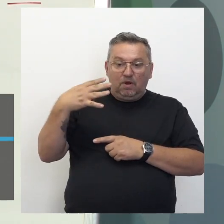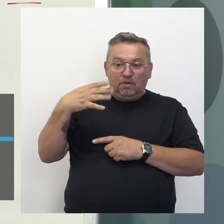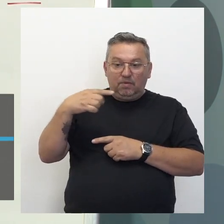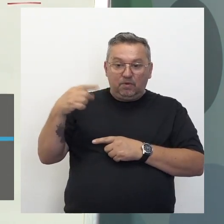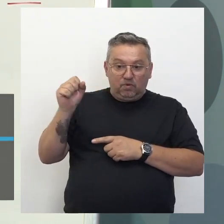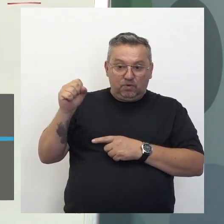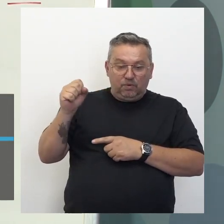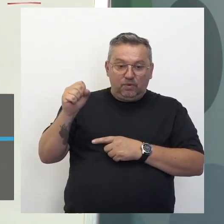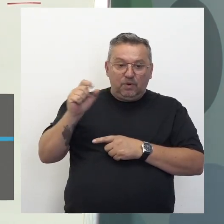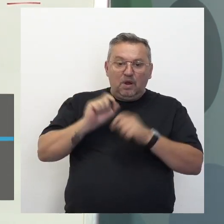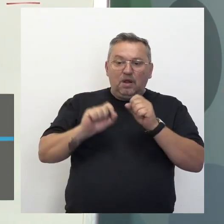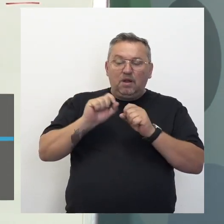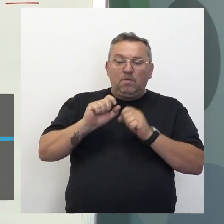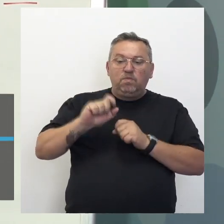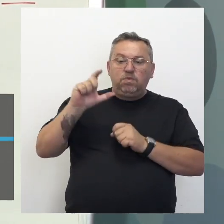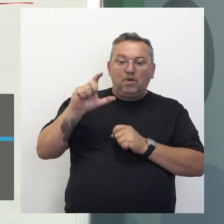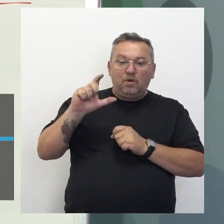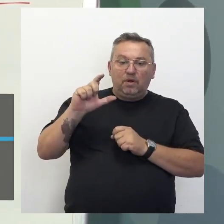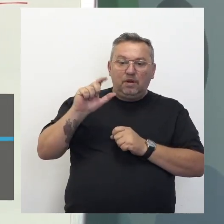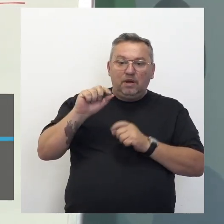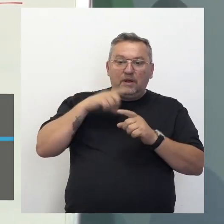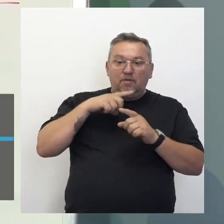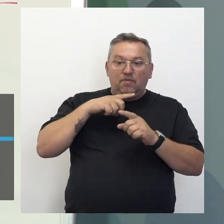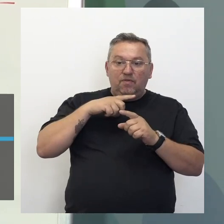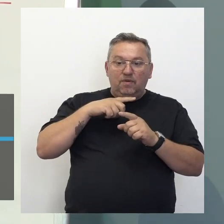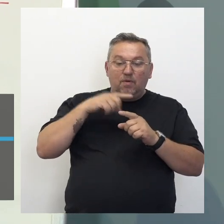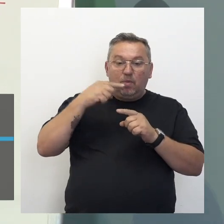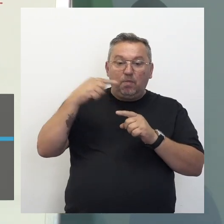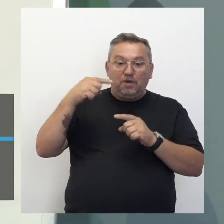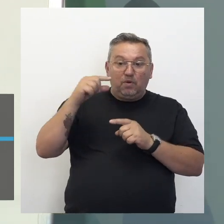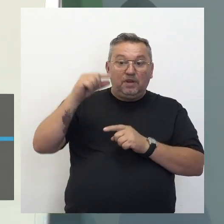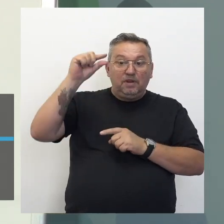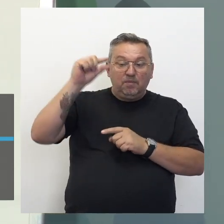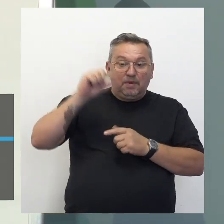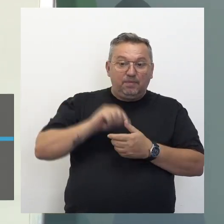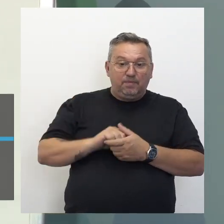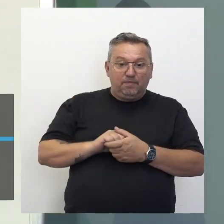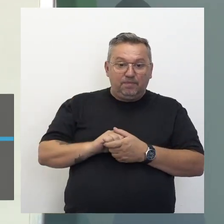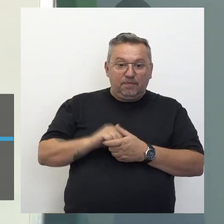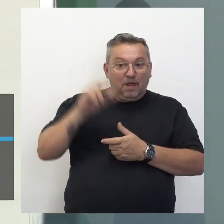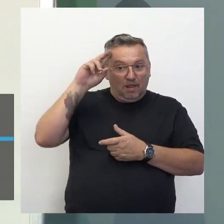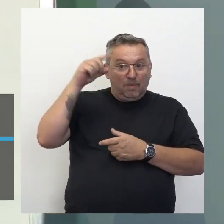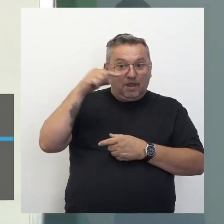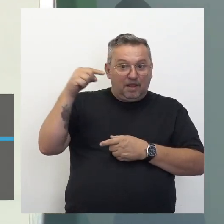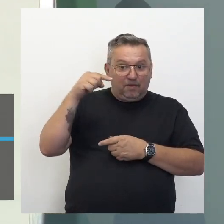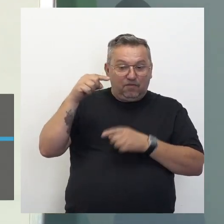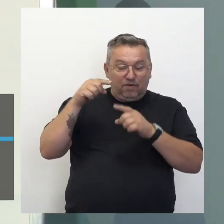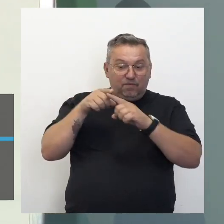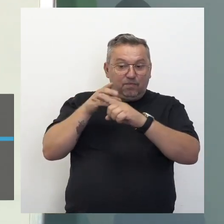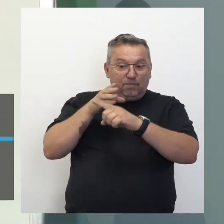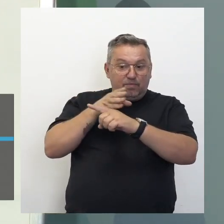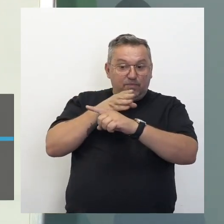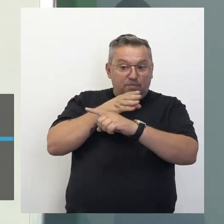8. Quem é o maior valor? Aquele que tiver o menor aqui em cima. Lembra que é negativo? Que é a reta dos reais